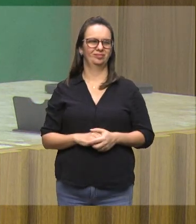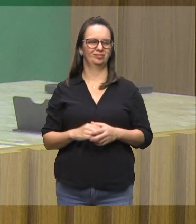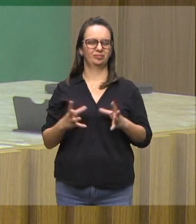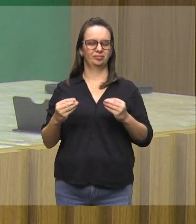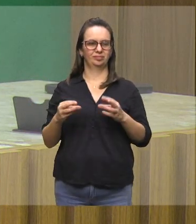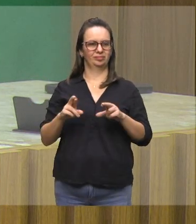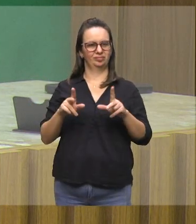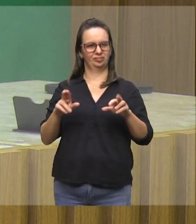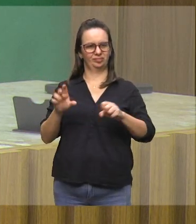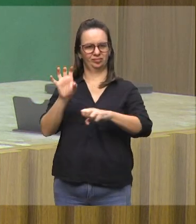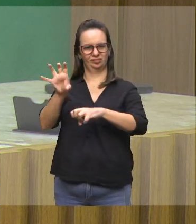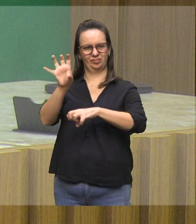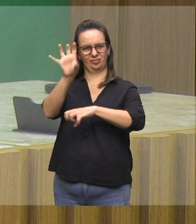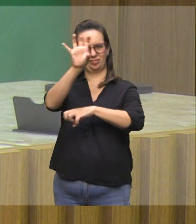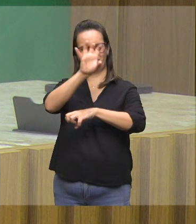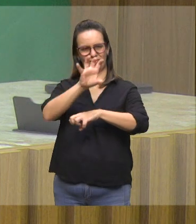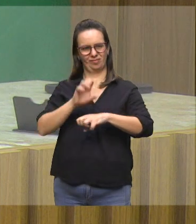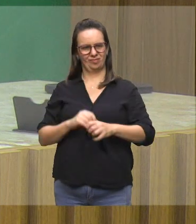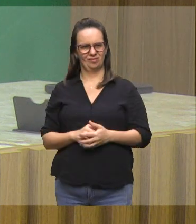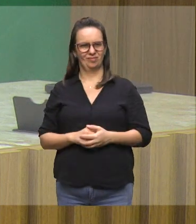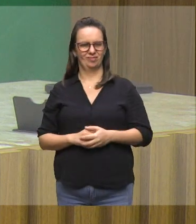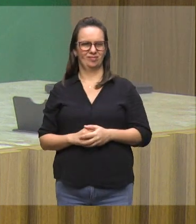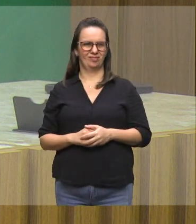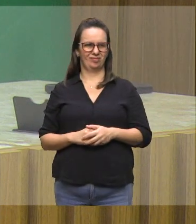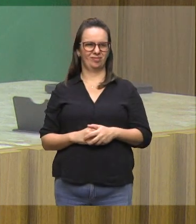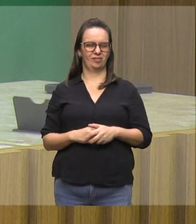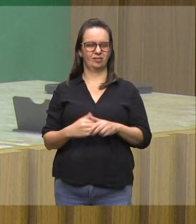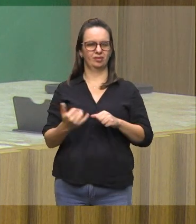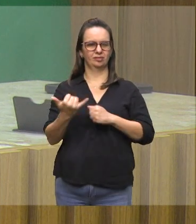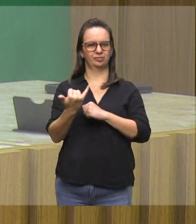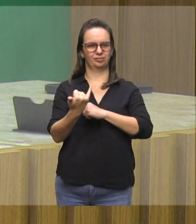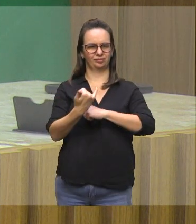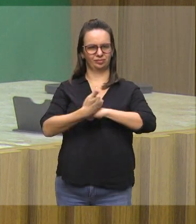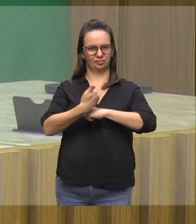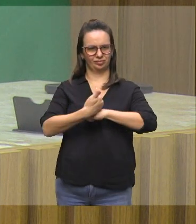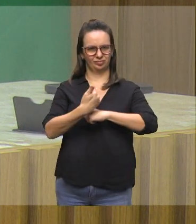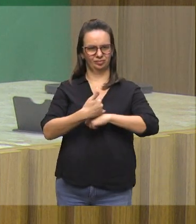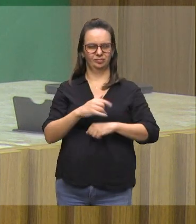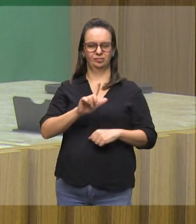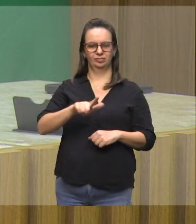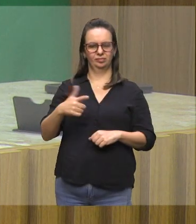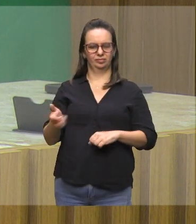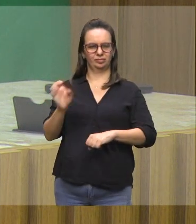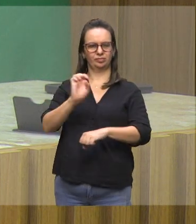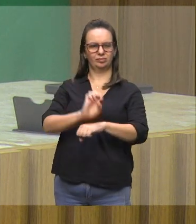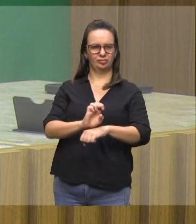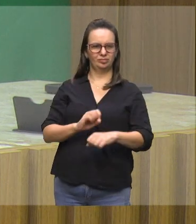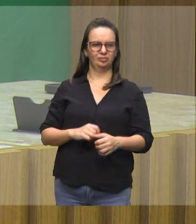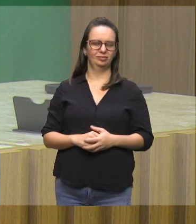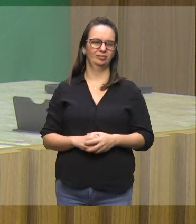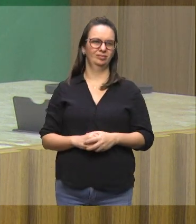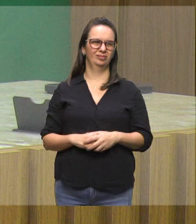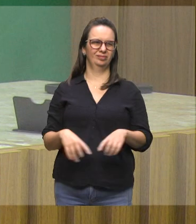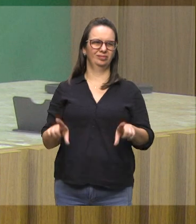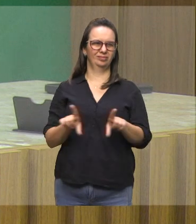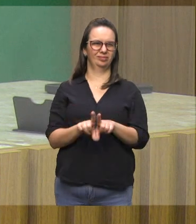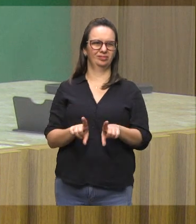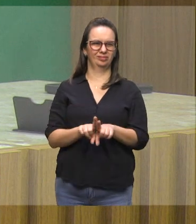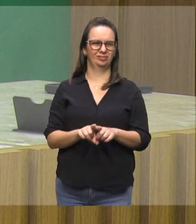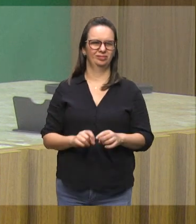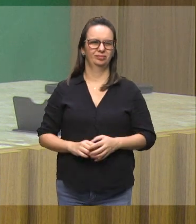não só do estado de São Paulo, capital, como também de outros estados aí. E teve na equipe do Pedro lá,